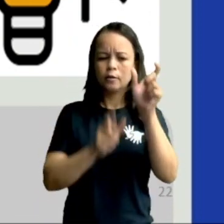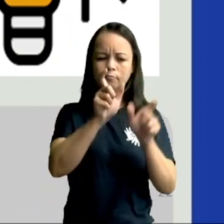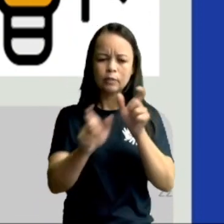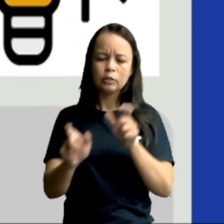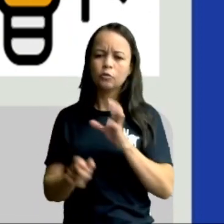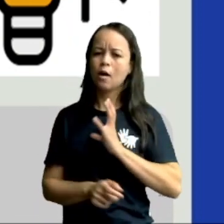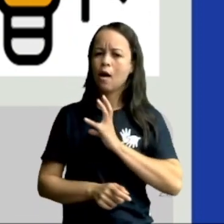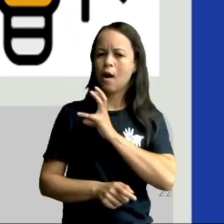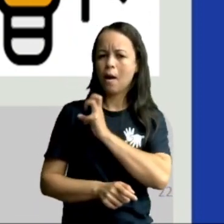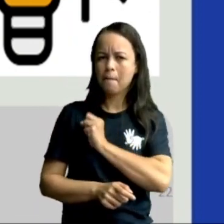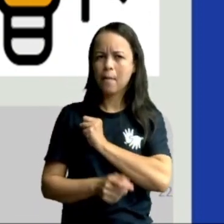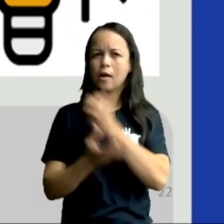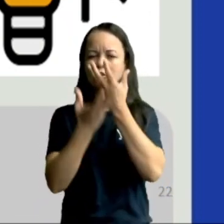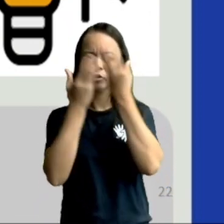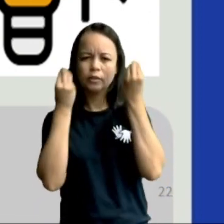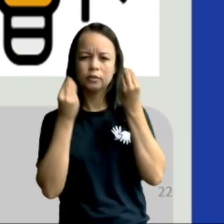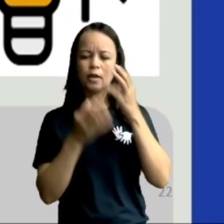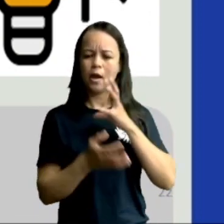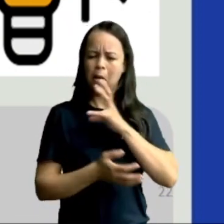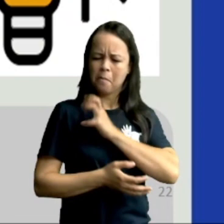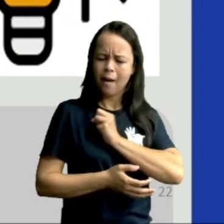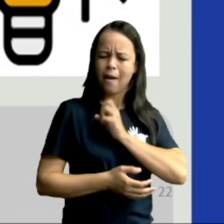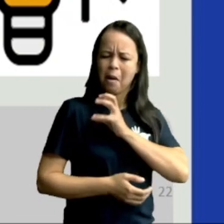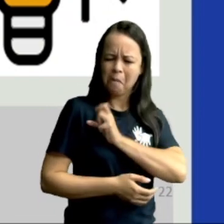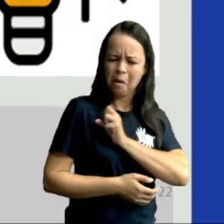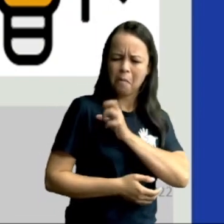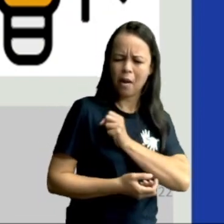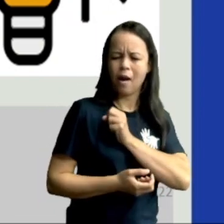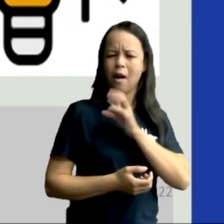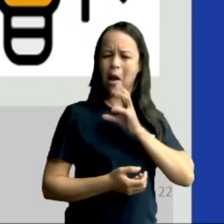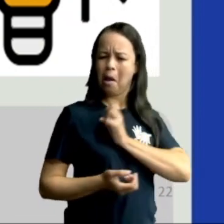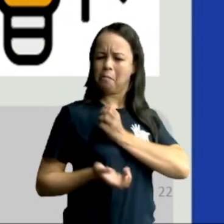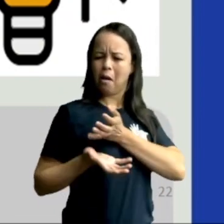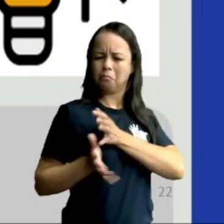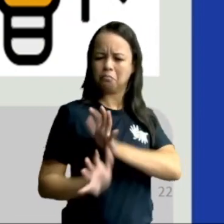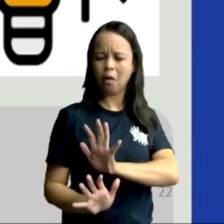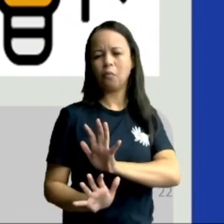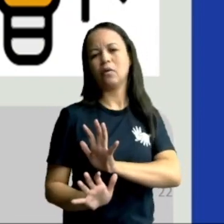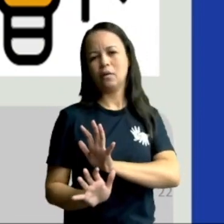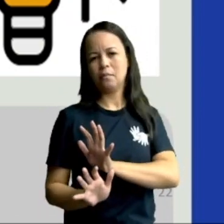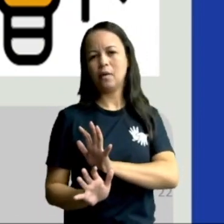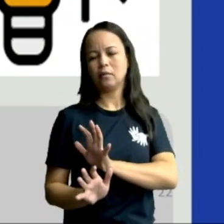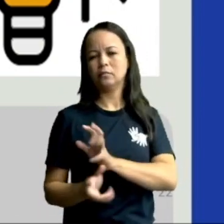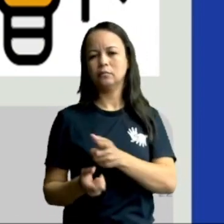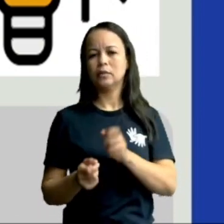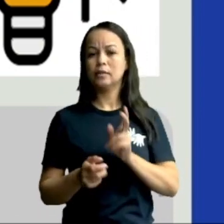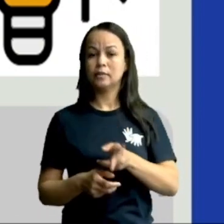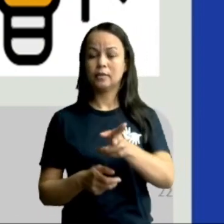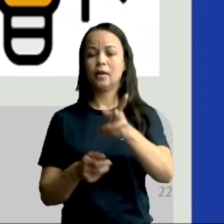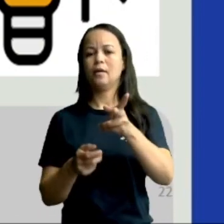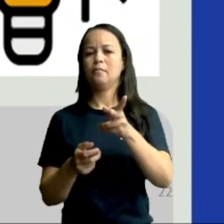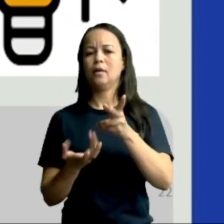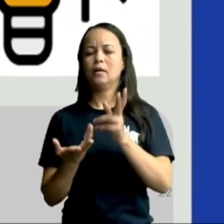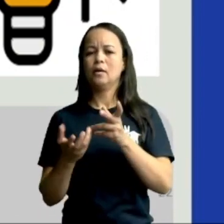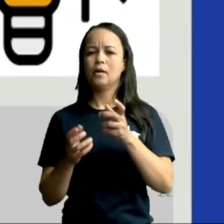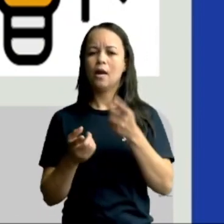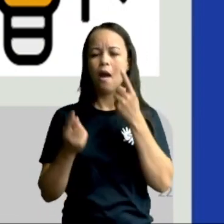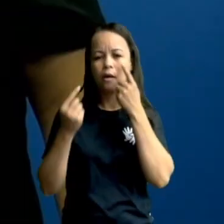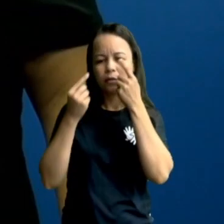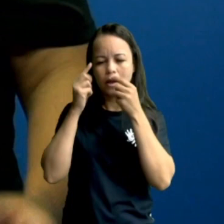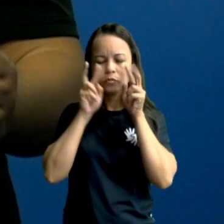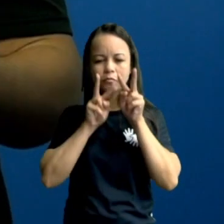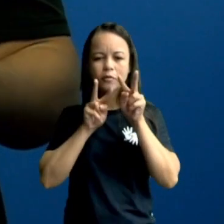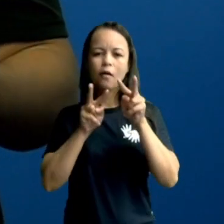Amar e esquecer, amar e mal amar e desamar, amar? Sempre e até os olhos